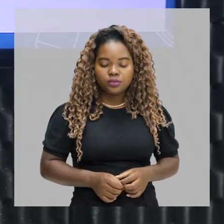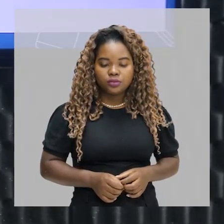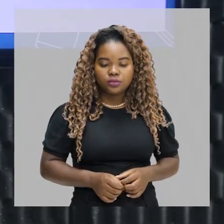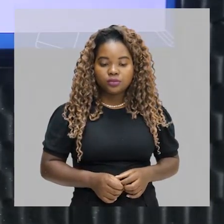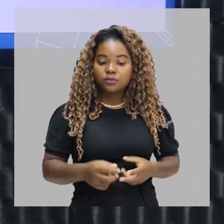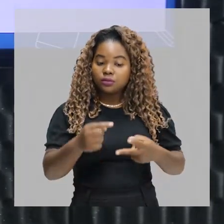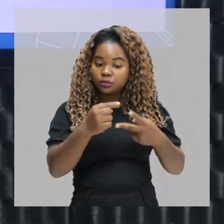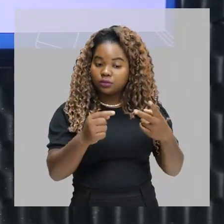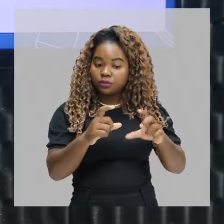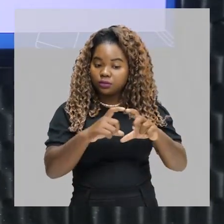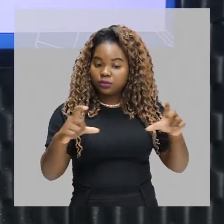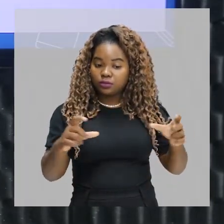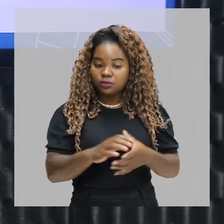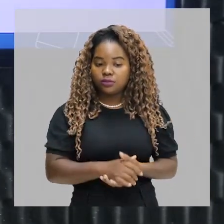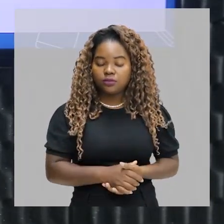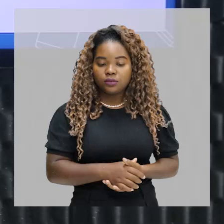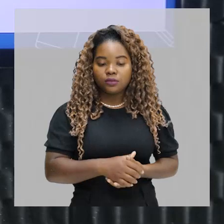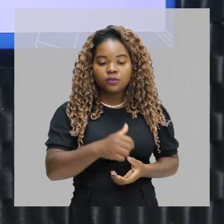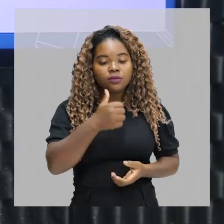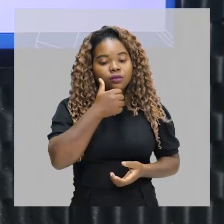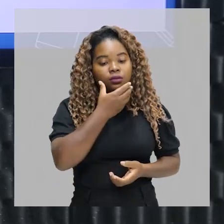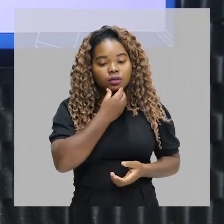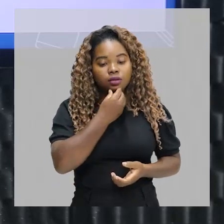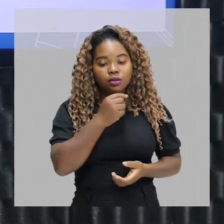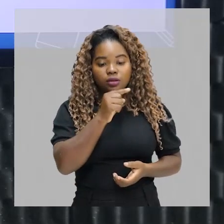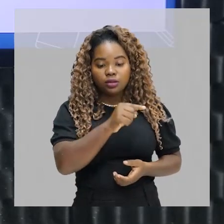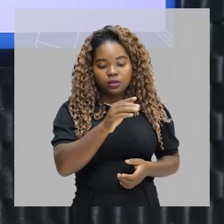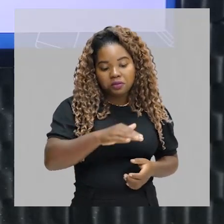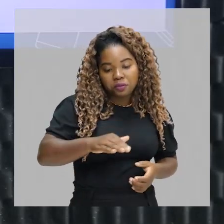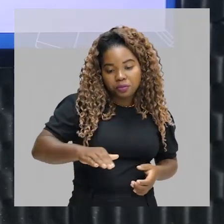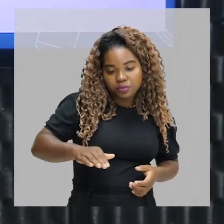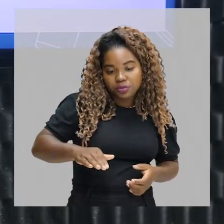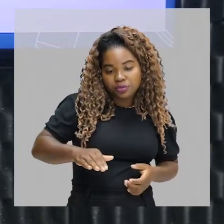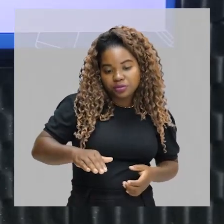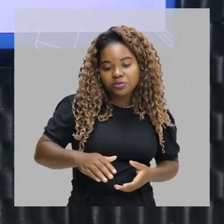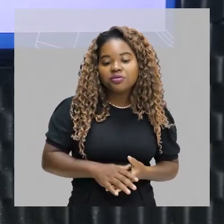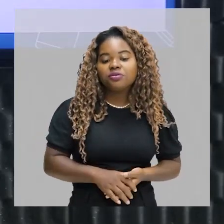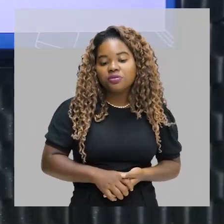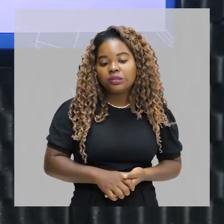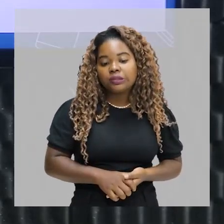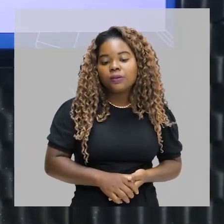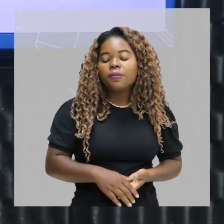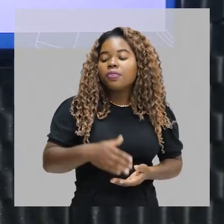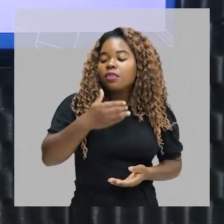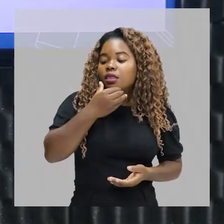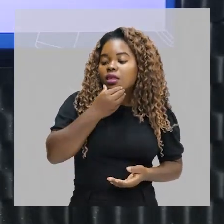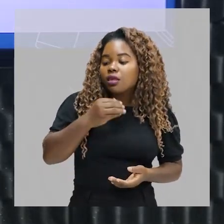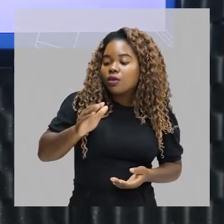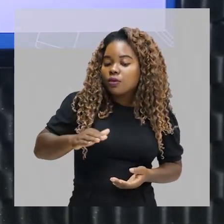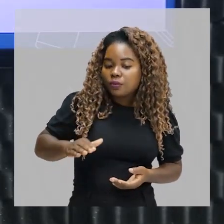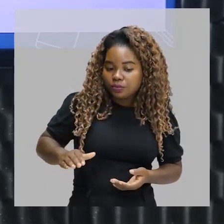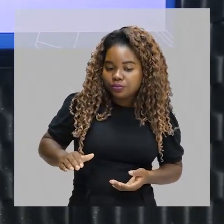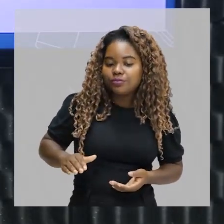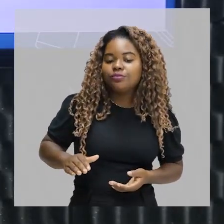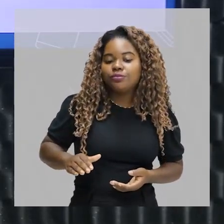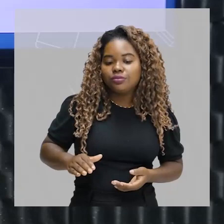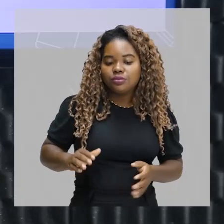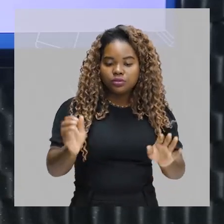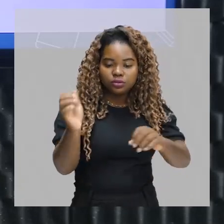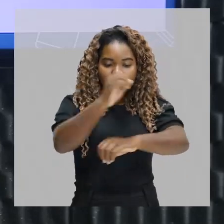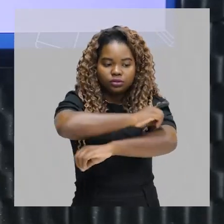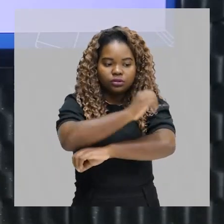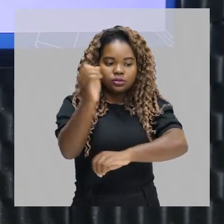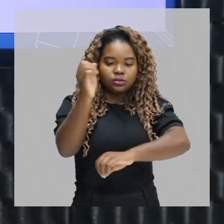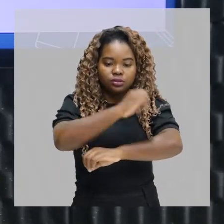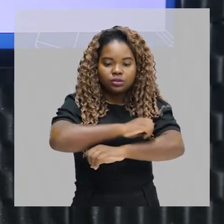window. Tem duas frases. Ele é um menino quebrou a janela. Para eu transformar essas duas frases em